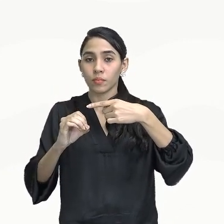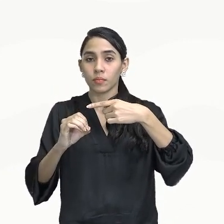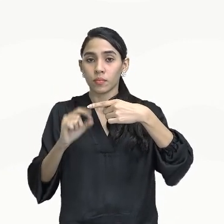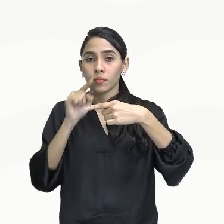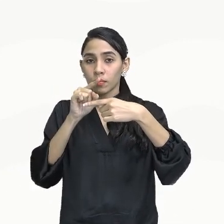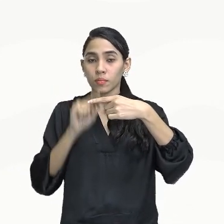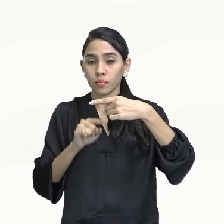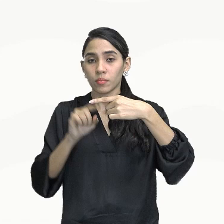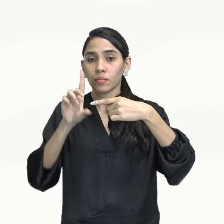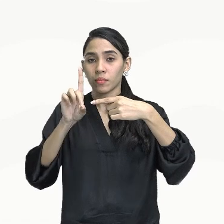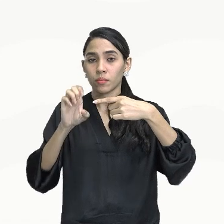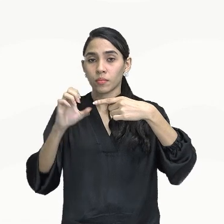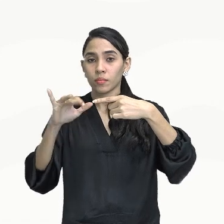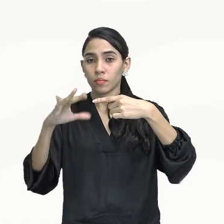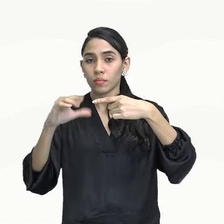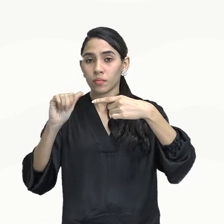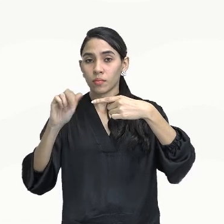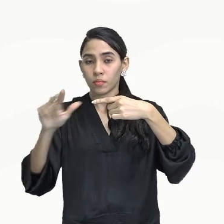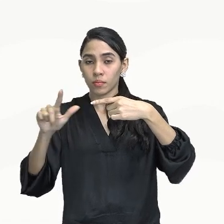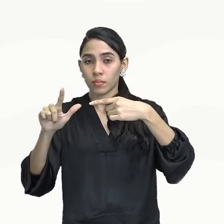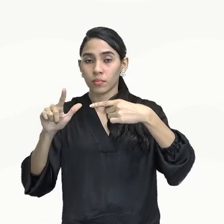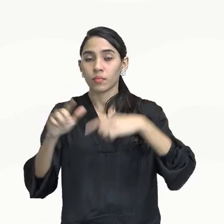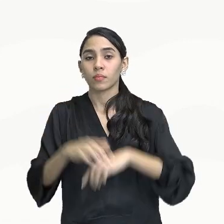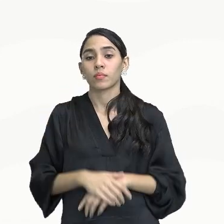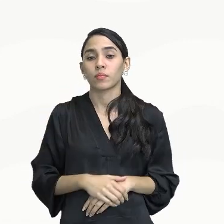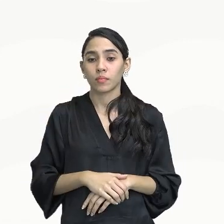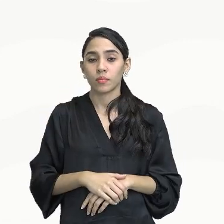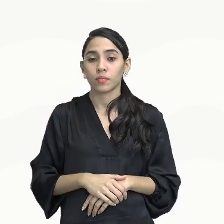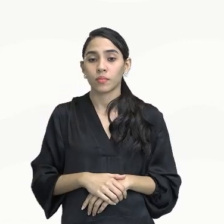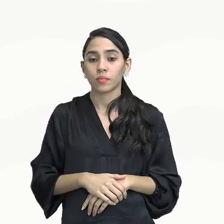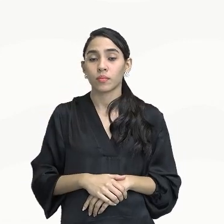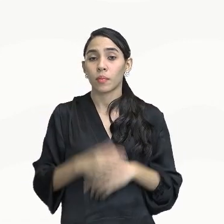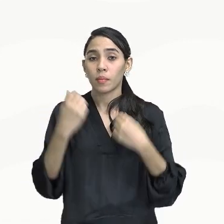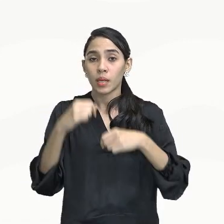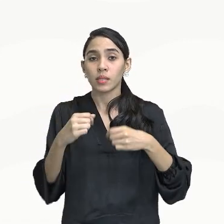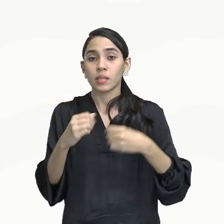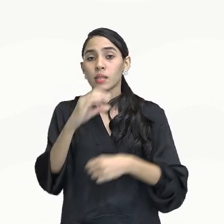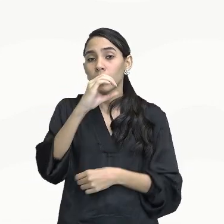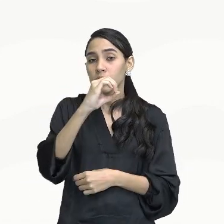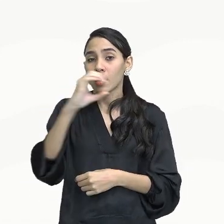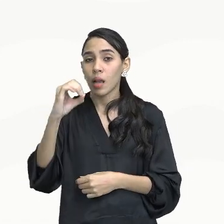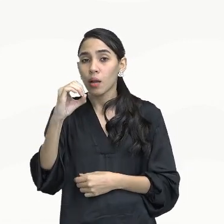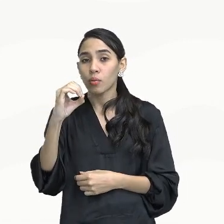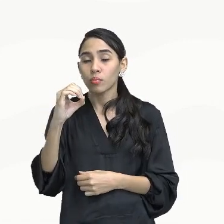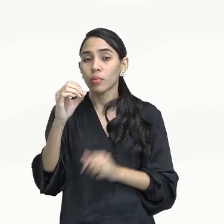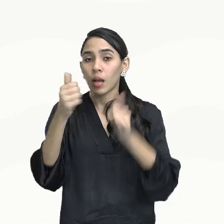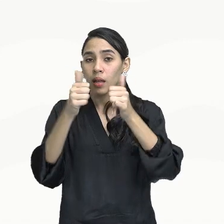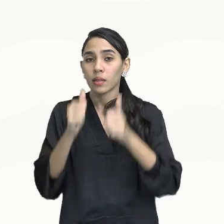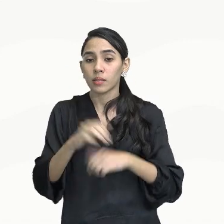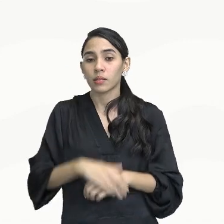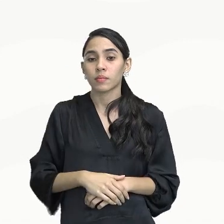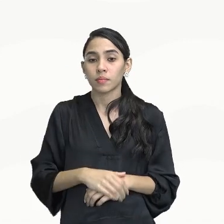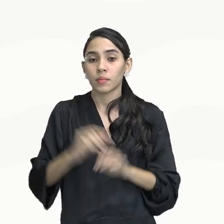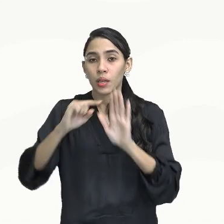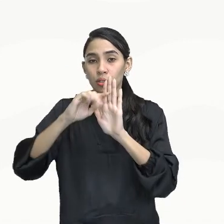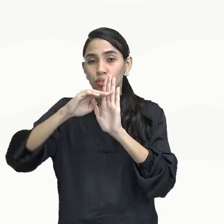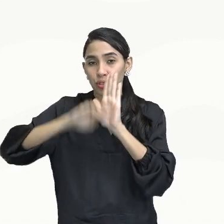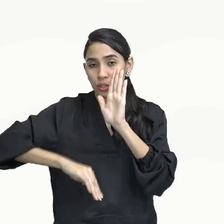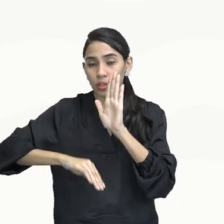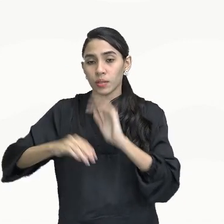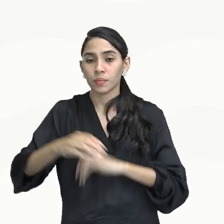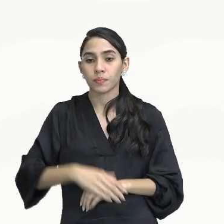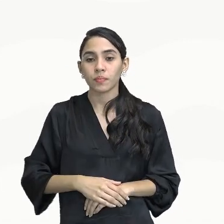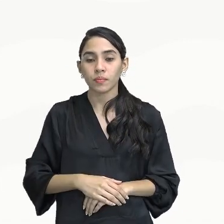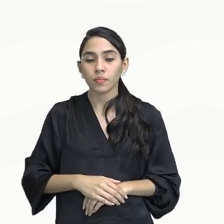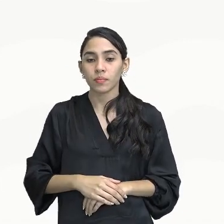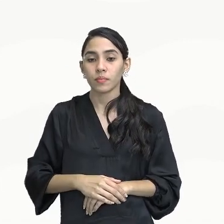fração decimal. Só aí eu verifico quantos zeros tem aqui, ó, 2 zeros. Então, diminui aqui 2 casas.